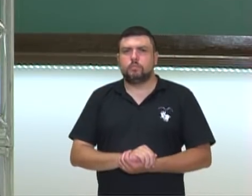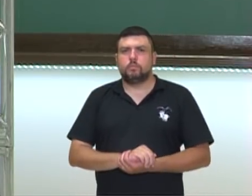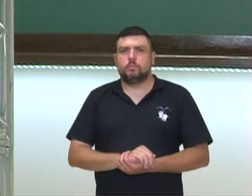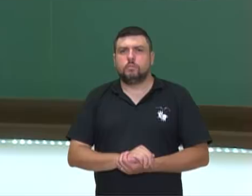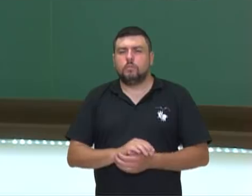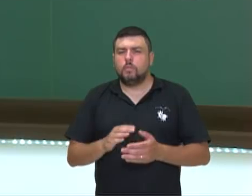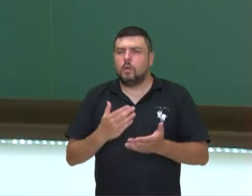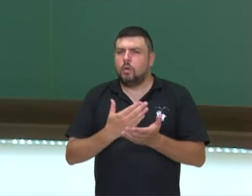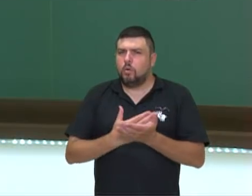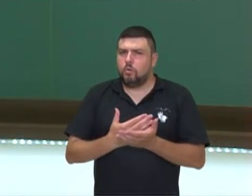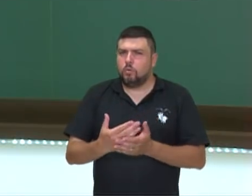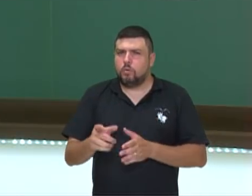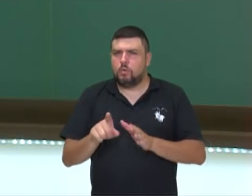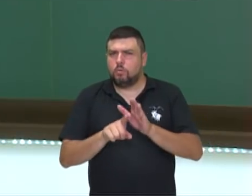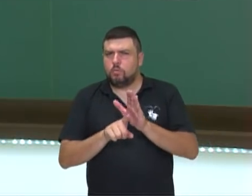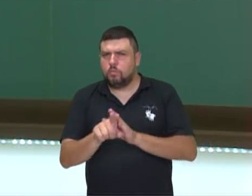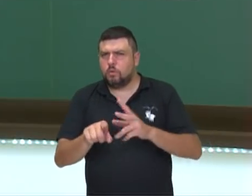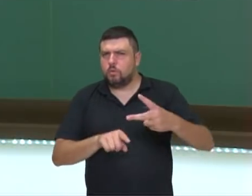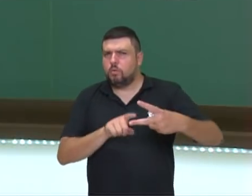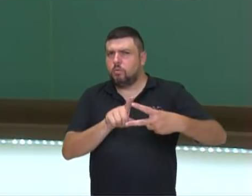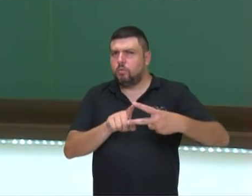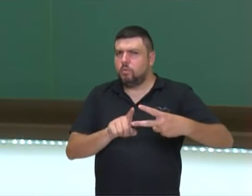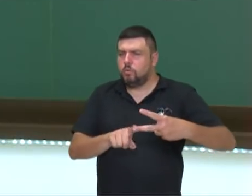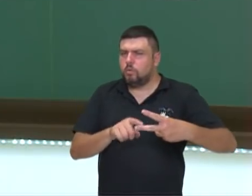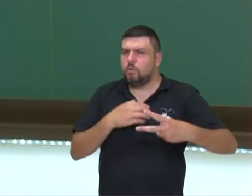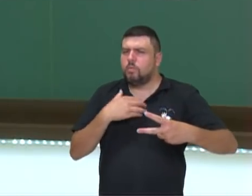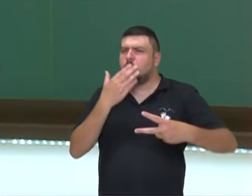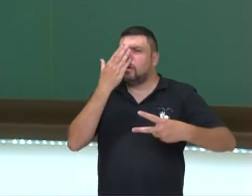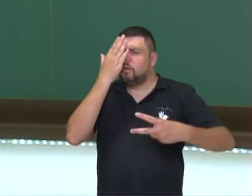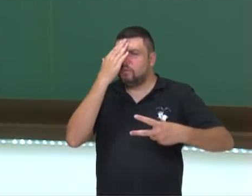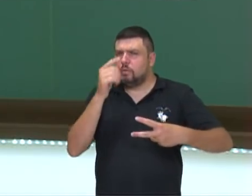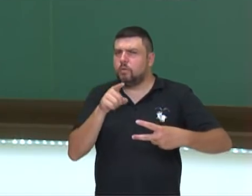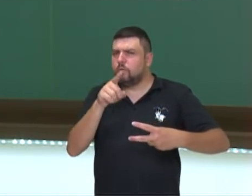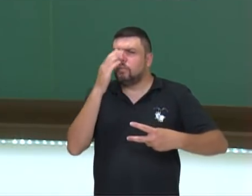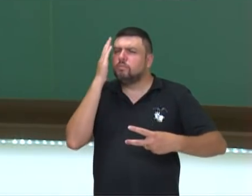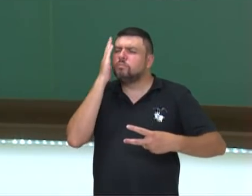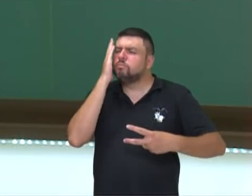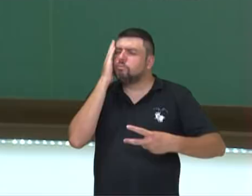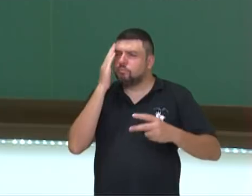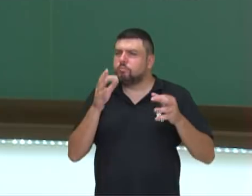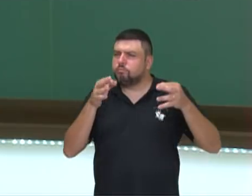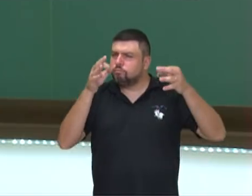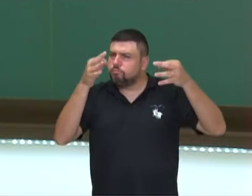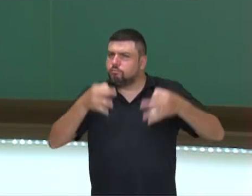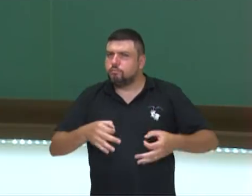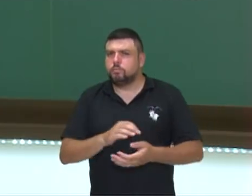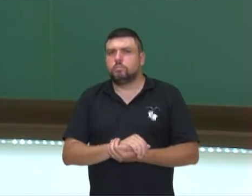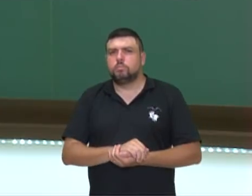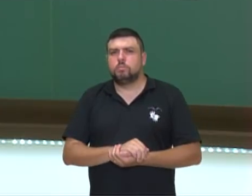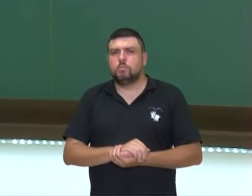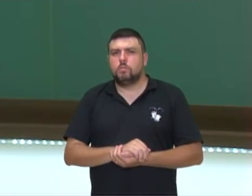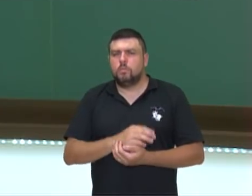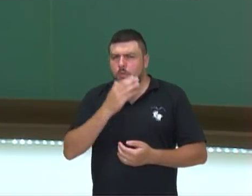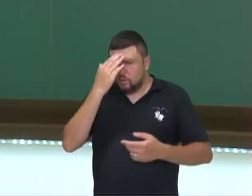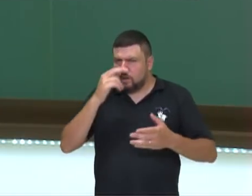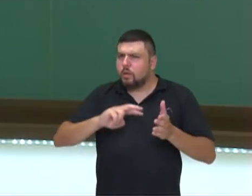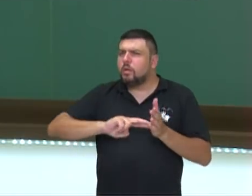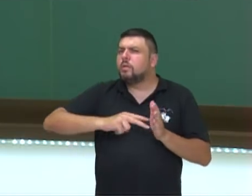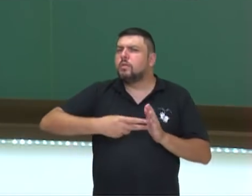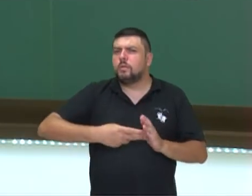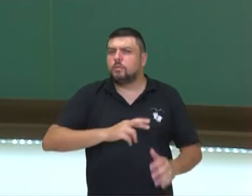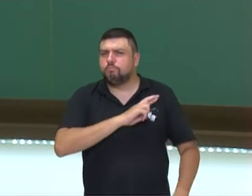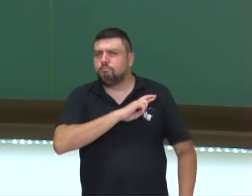duas perguntas básicas para você que eu tenho certeza que você domina esse assunto. Primeira delas, você sabe o que é uma